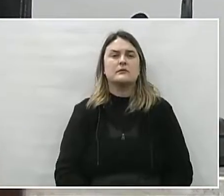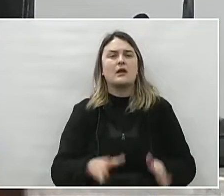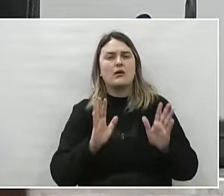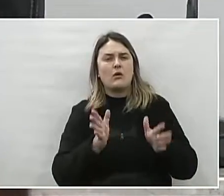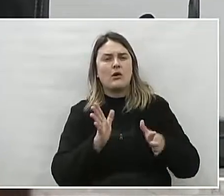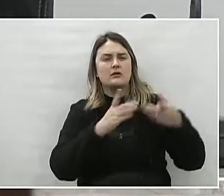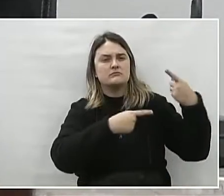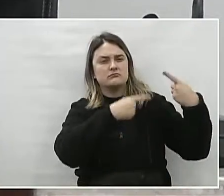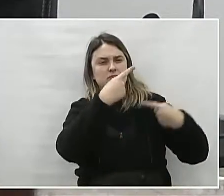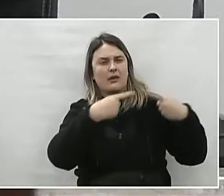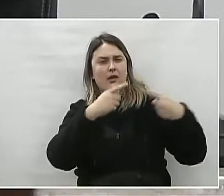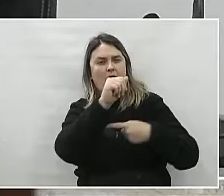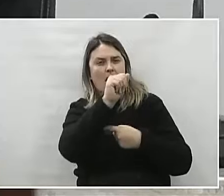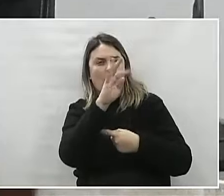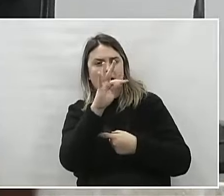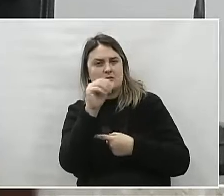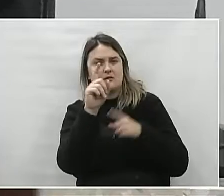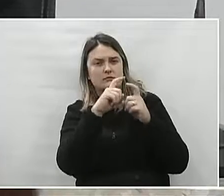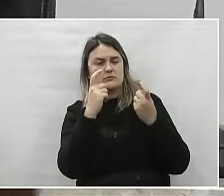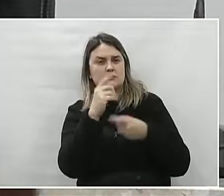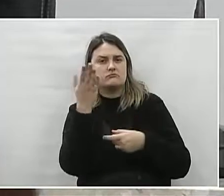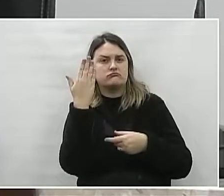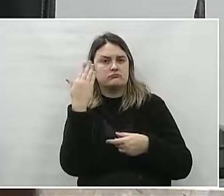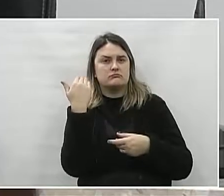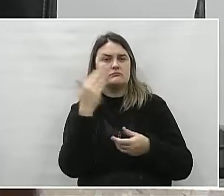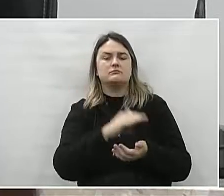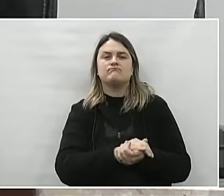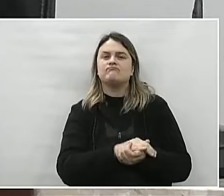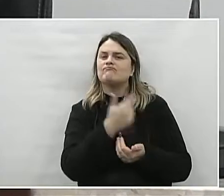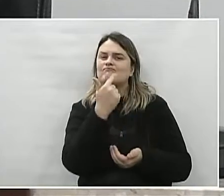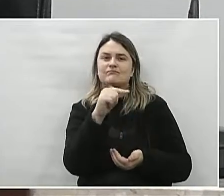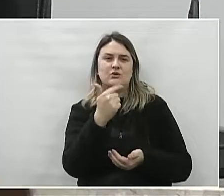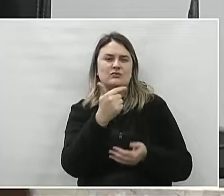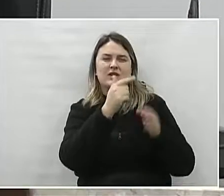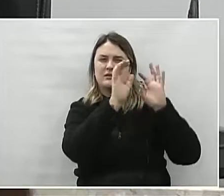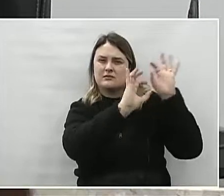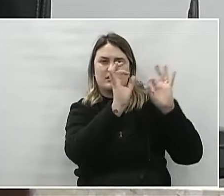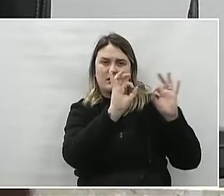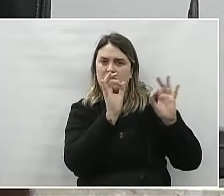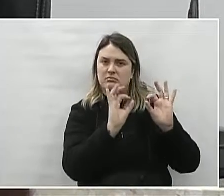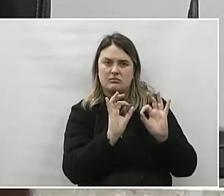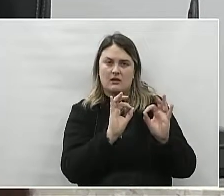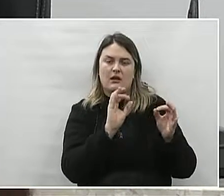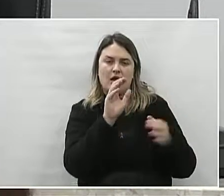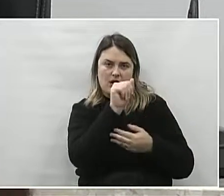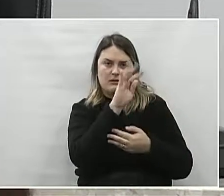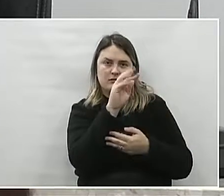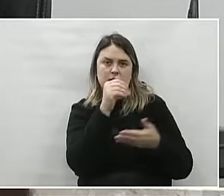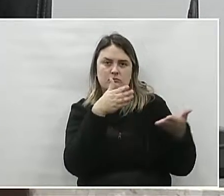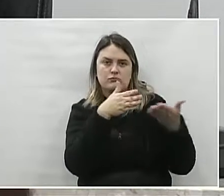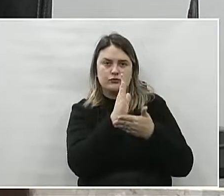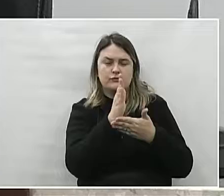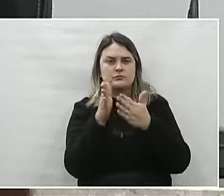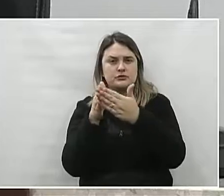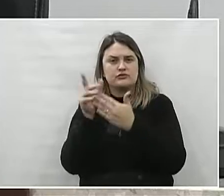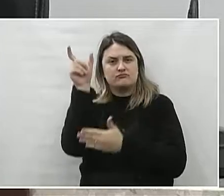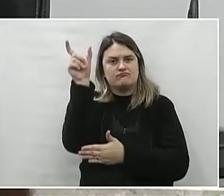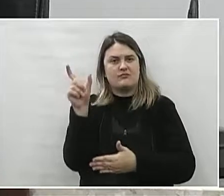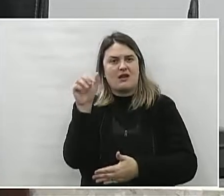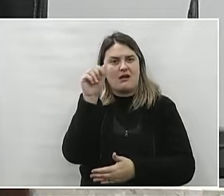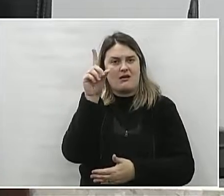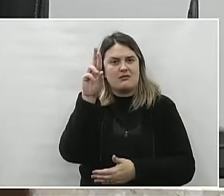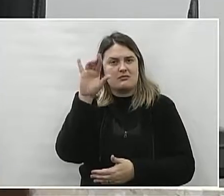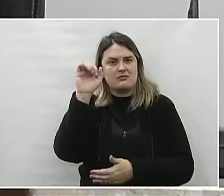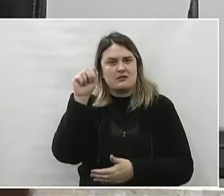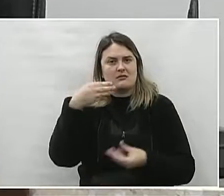Colocamos em discussão a ata da reunião anterior. Não havendo retificação e impugnação, a mesa está aprovada. Solicito ao senhor